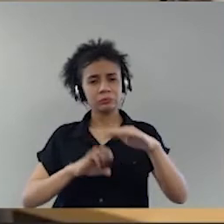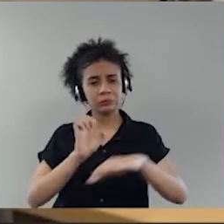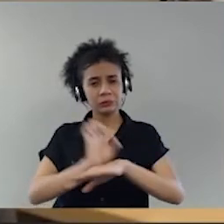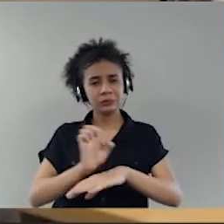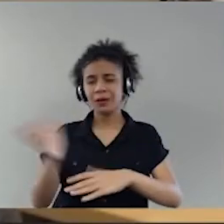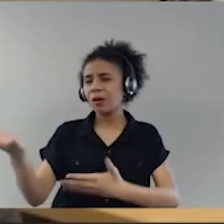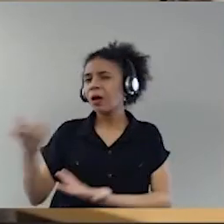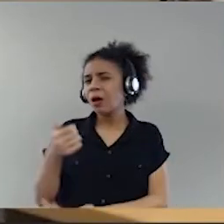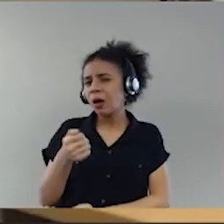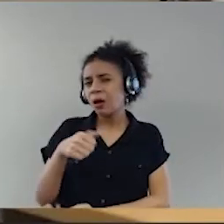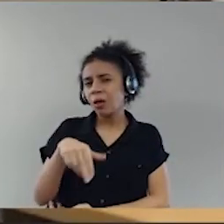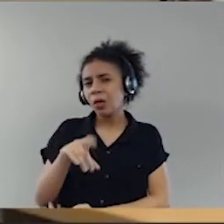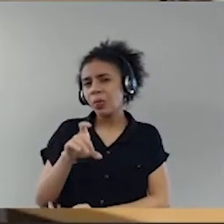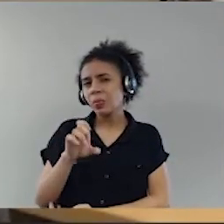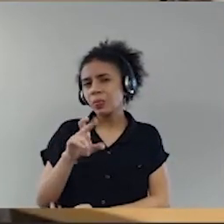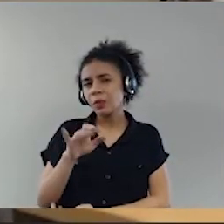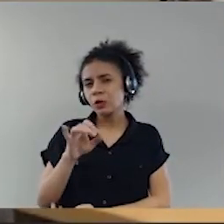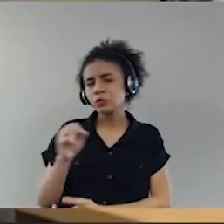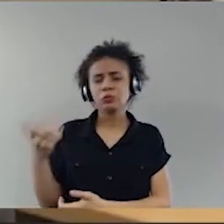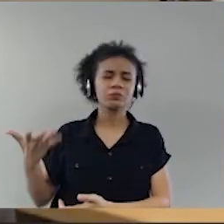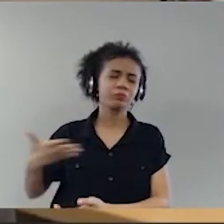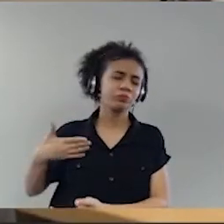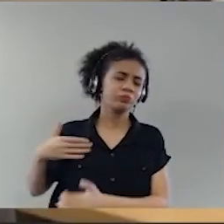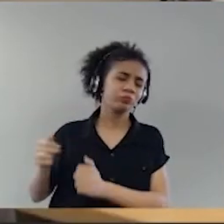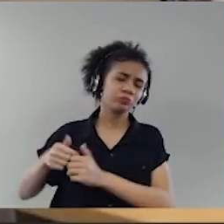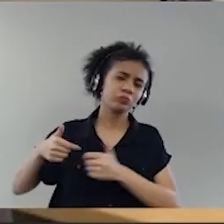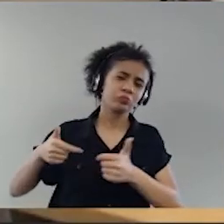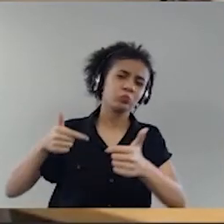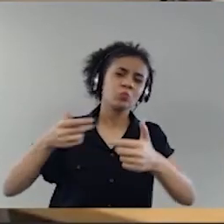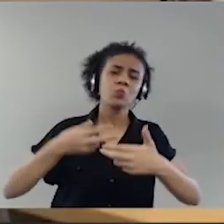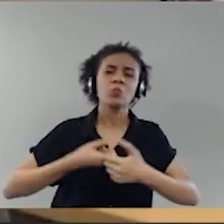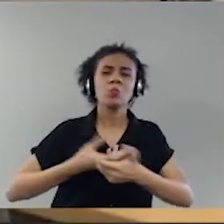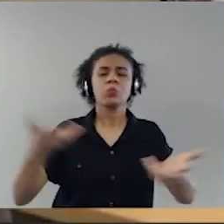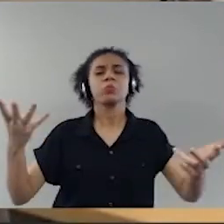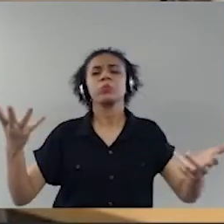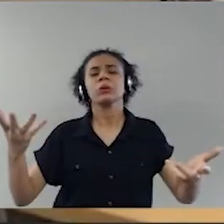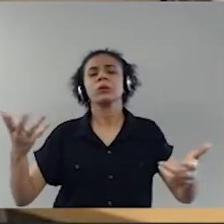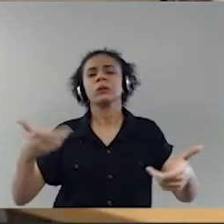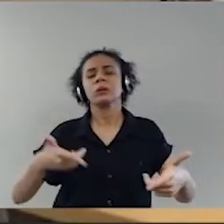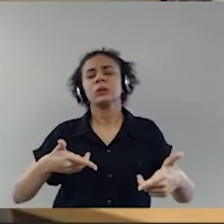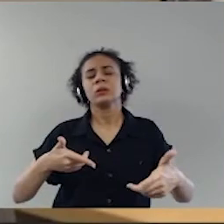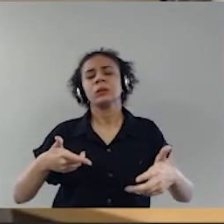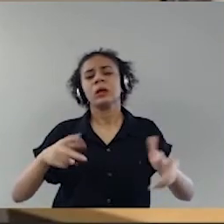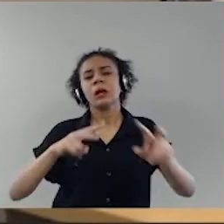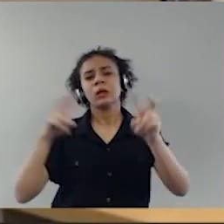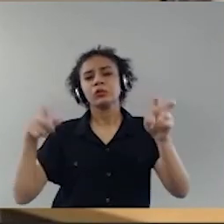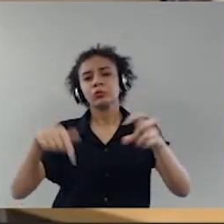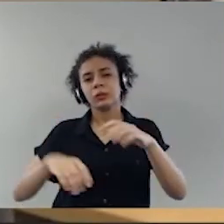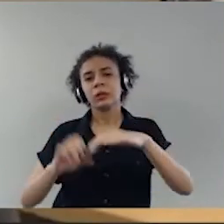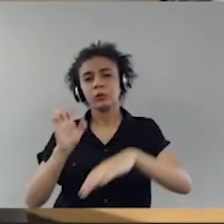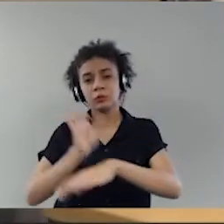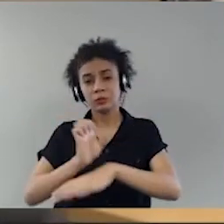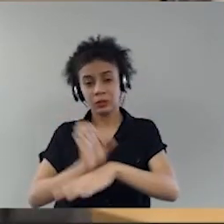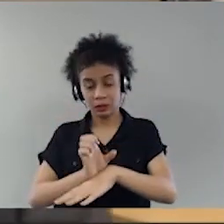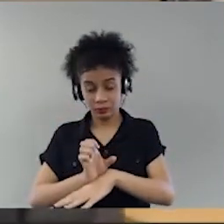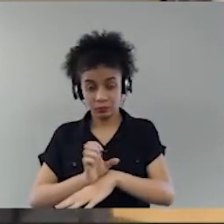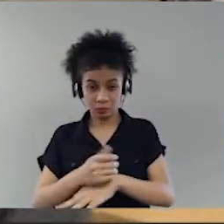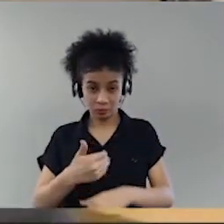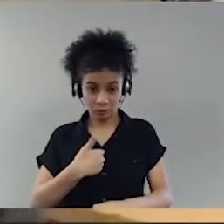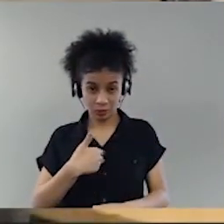de longa data de combate a várias frentes aqui no Estado. Eu vou